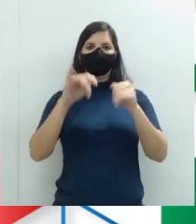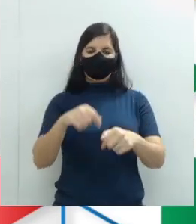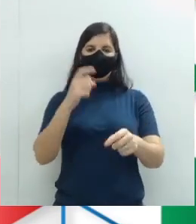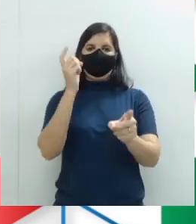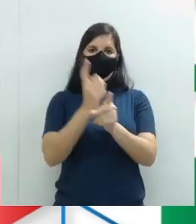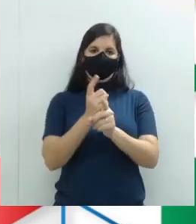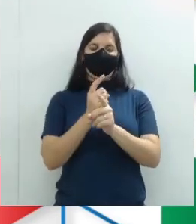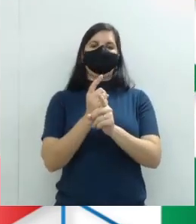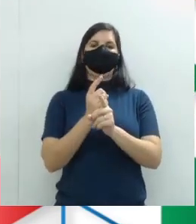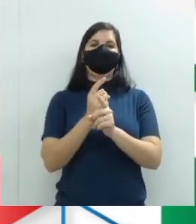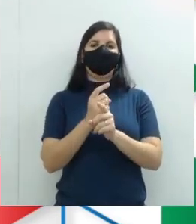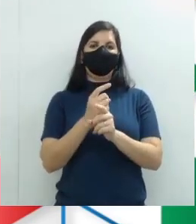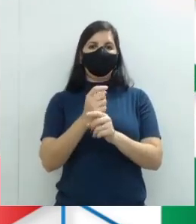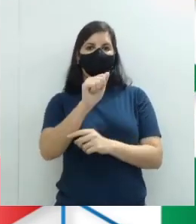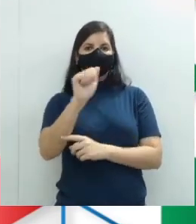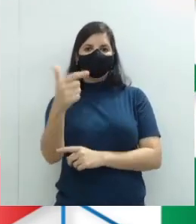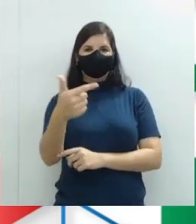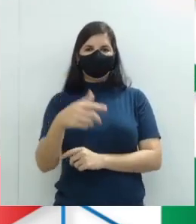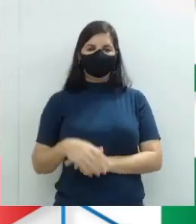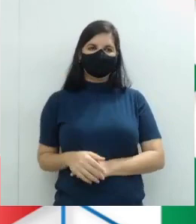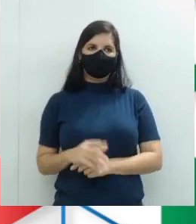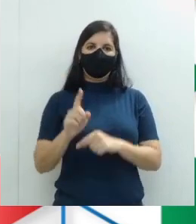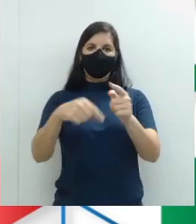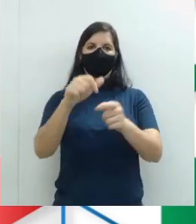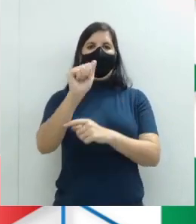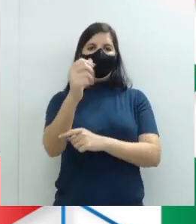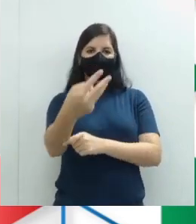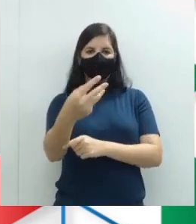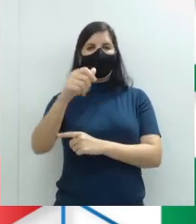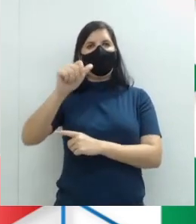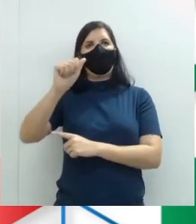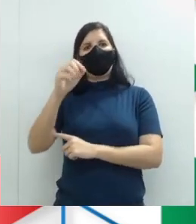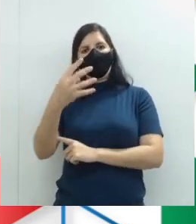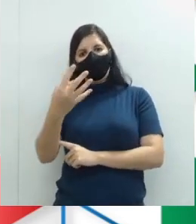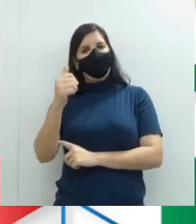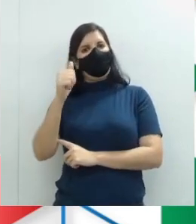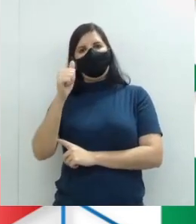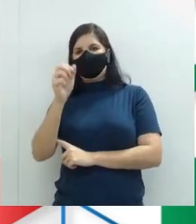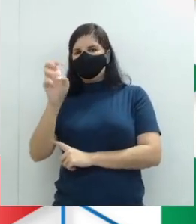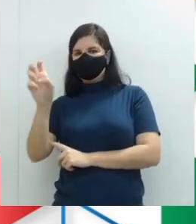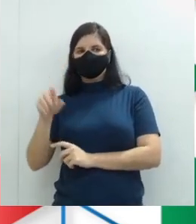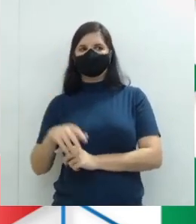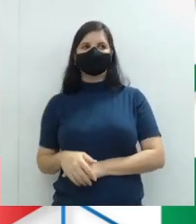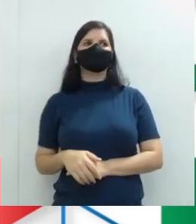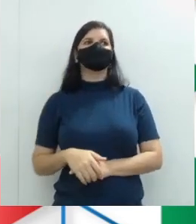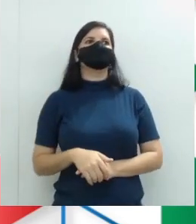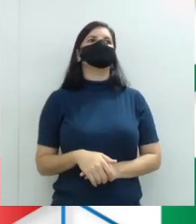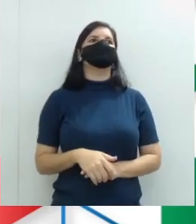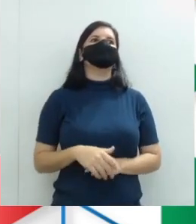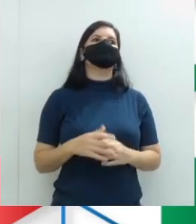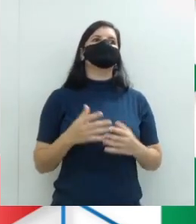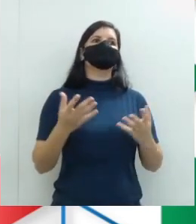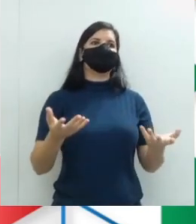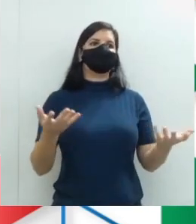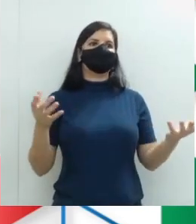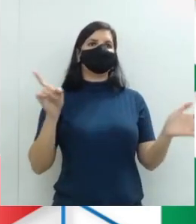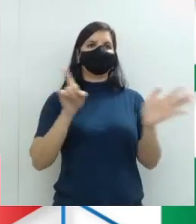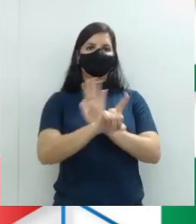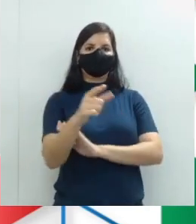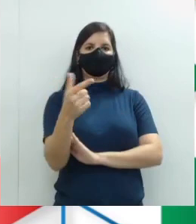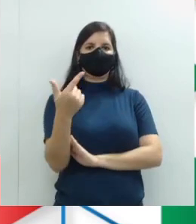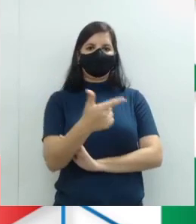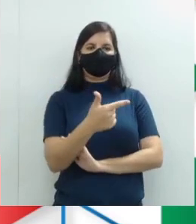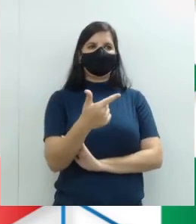ao fim do A2, depois para o A3, para o A4 e aí certo. Ok? Vamos lá, então, para a questão 2.